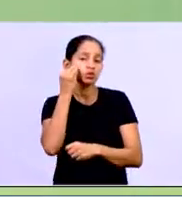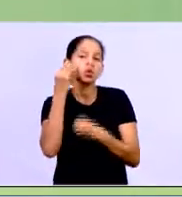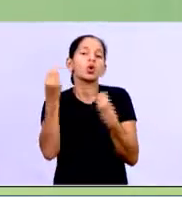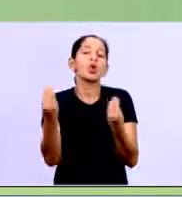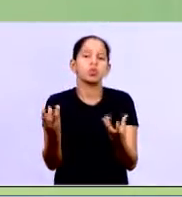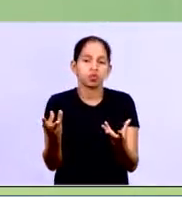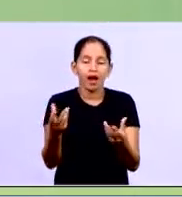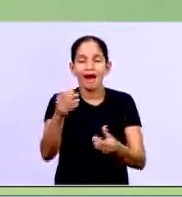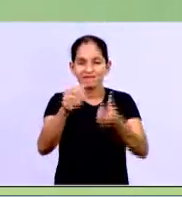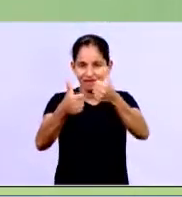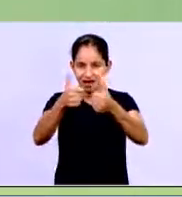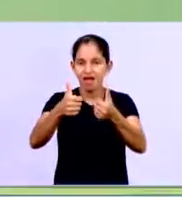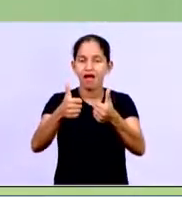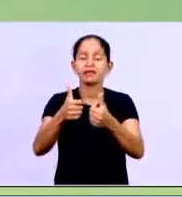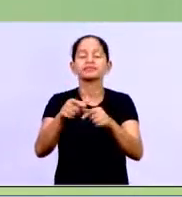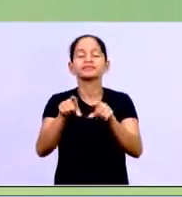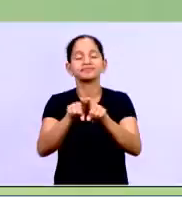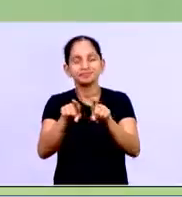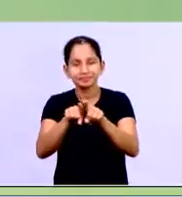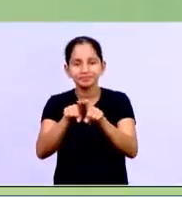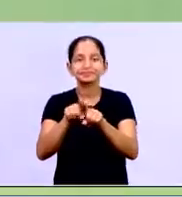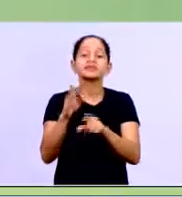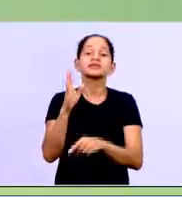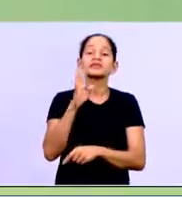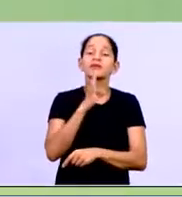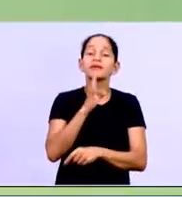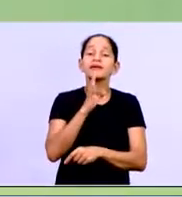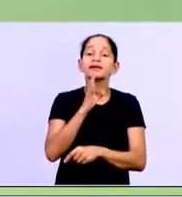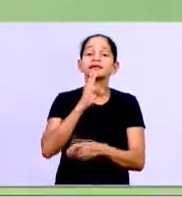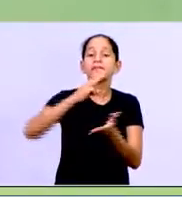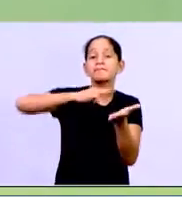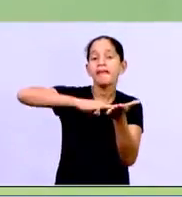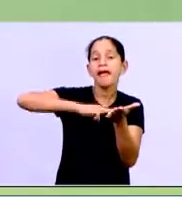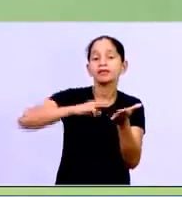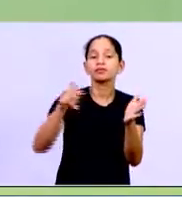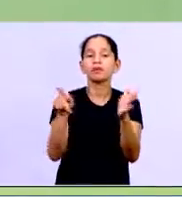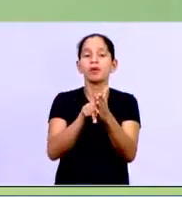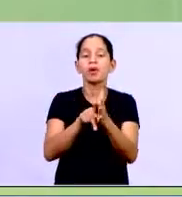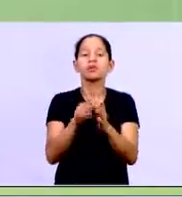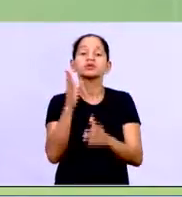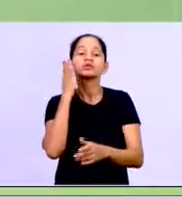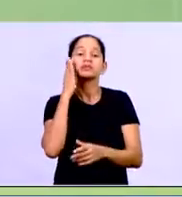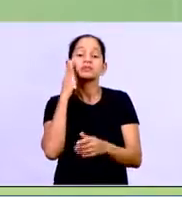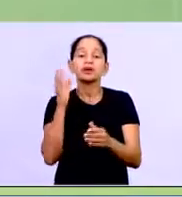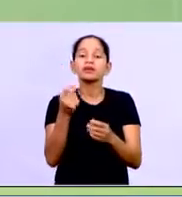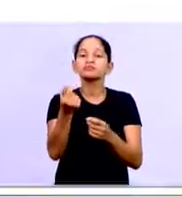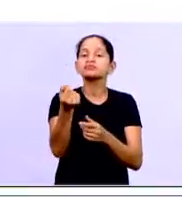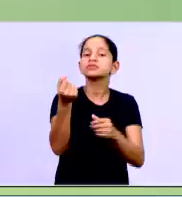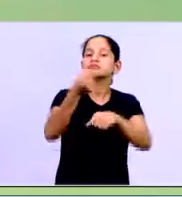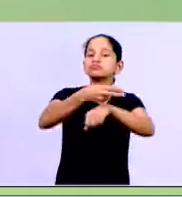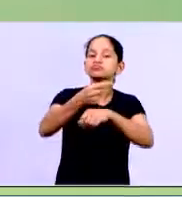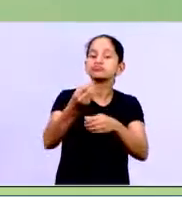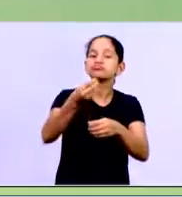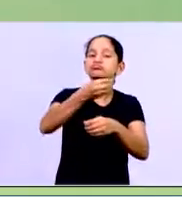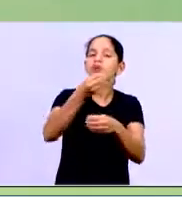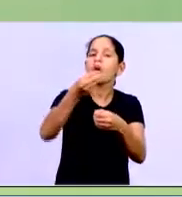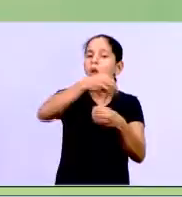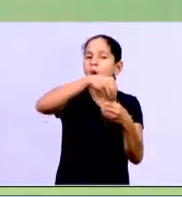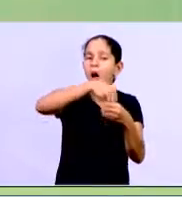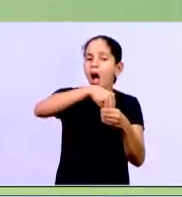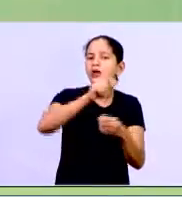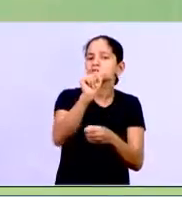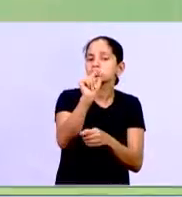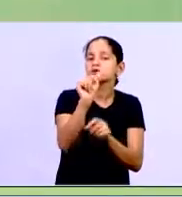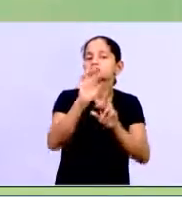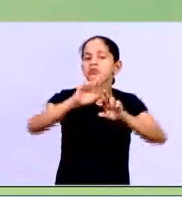por último, reconhecer os métodos de análise de viabilidade de um projeto de investimento. Só lembrando que isso aqui no